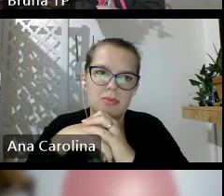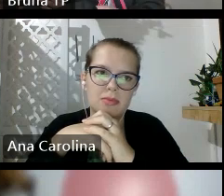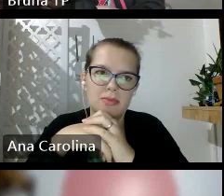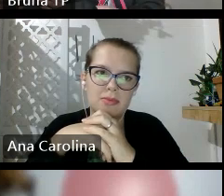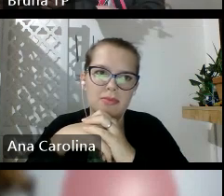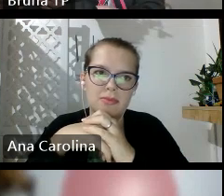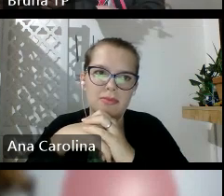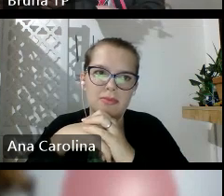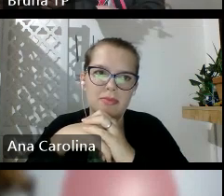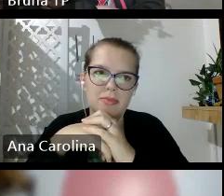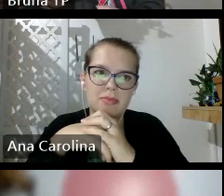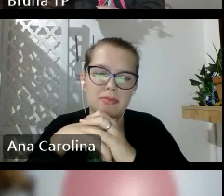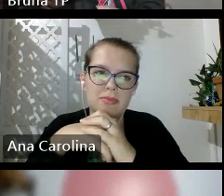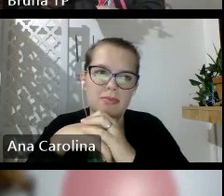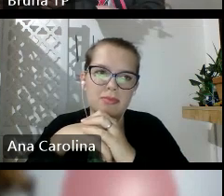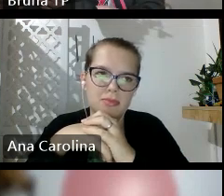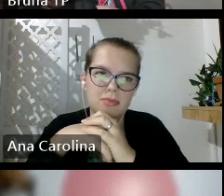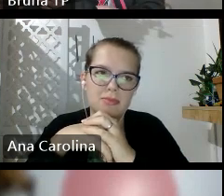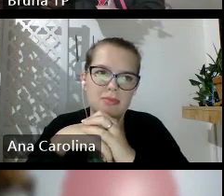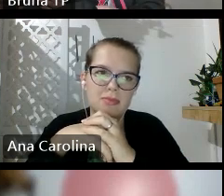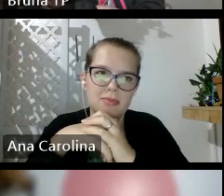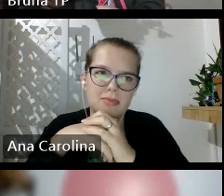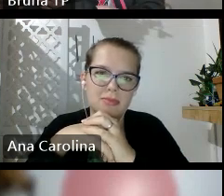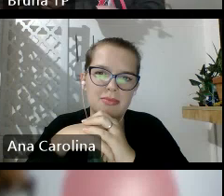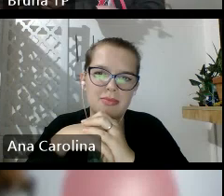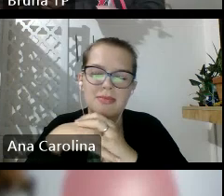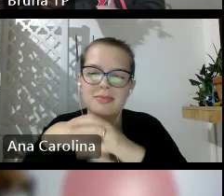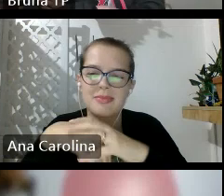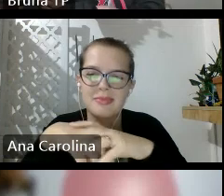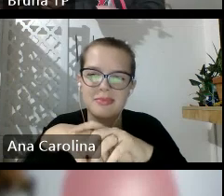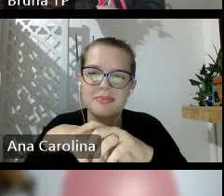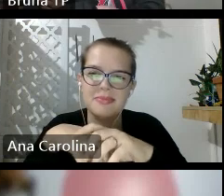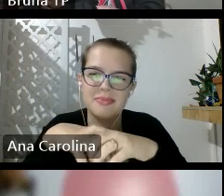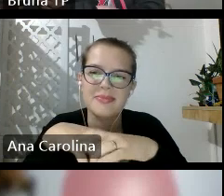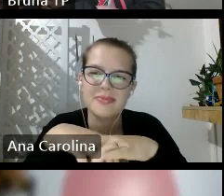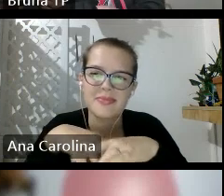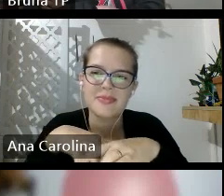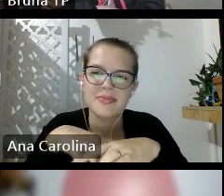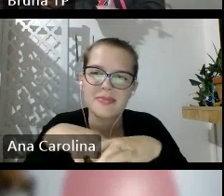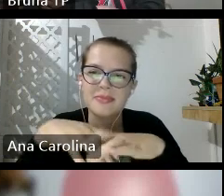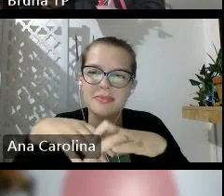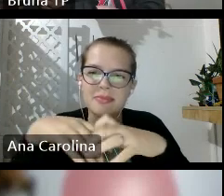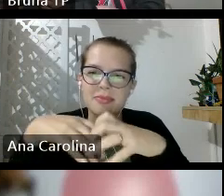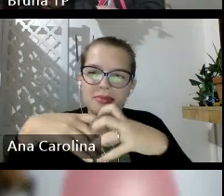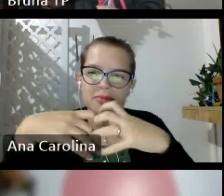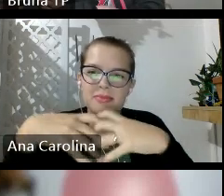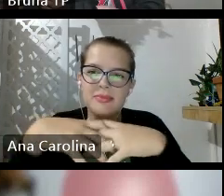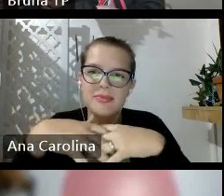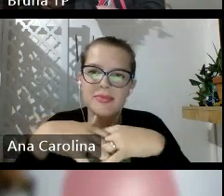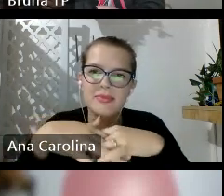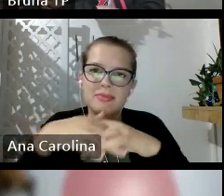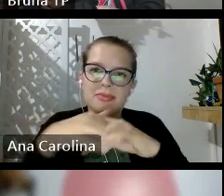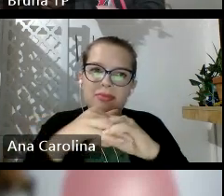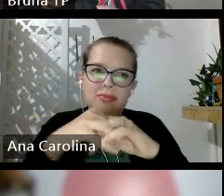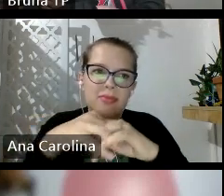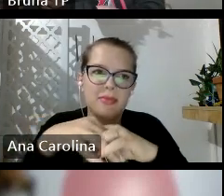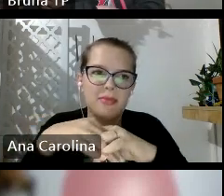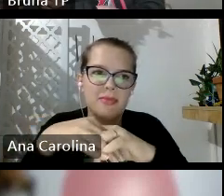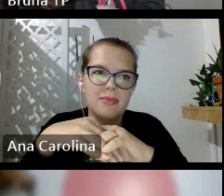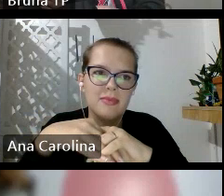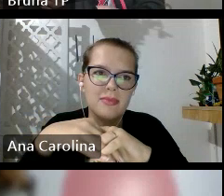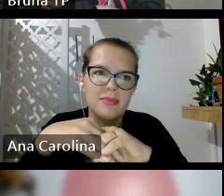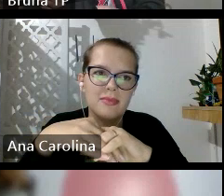emprego, como muitas pessoas. Então, eu decidi abrir minha empresa, que é a MF